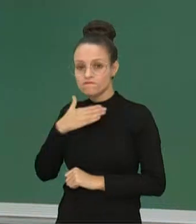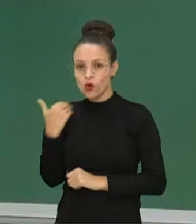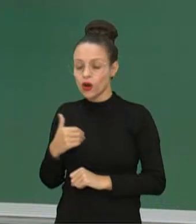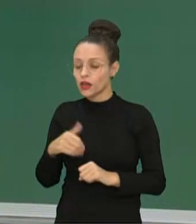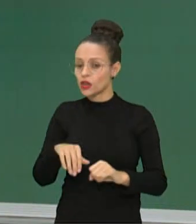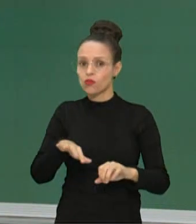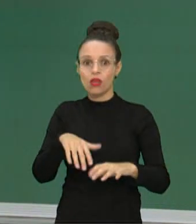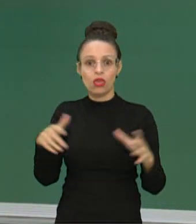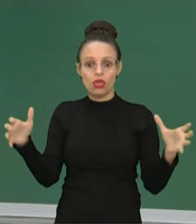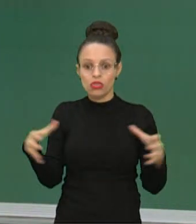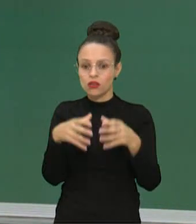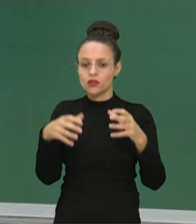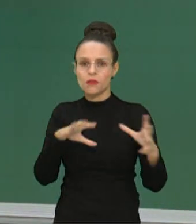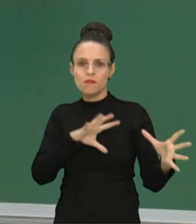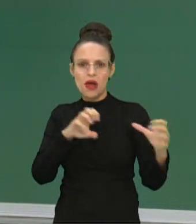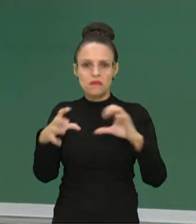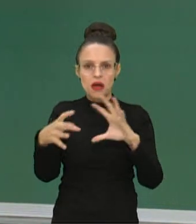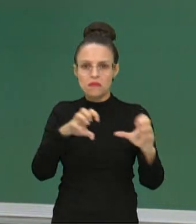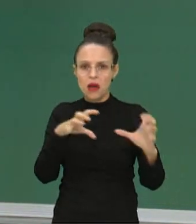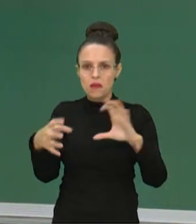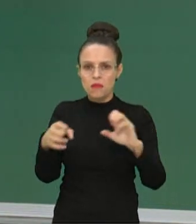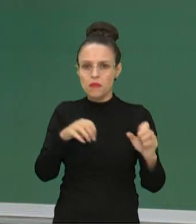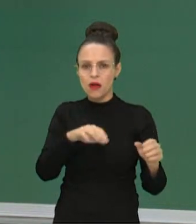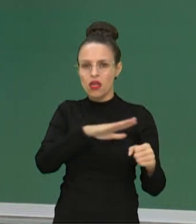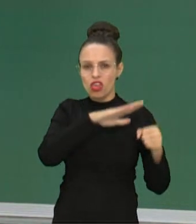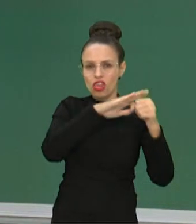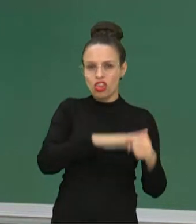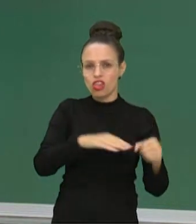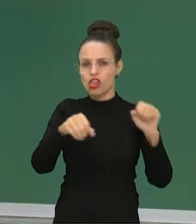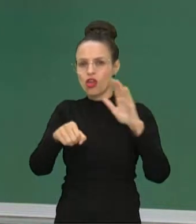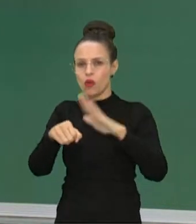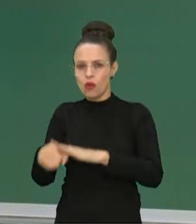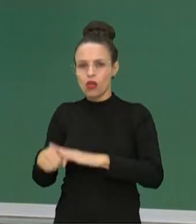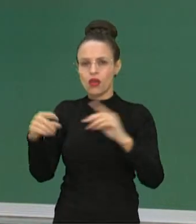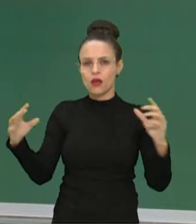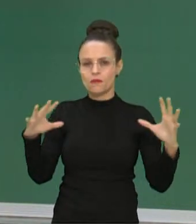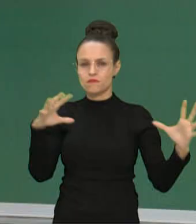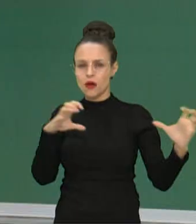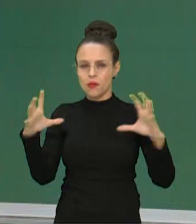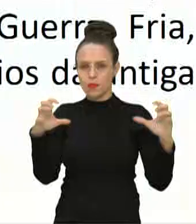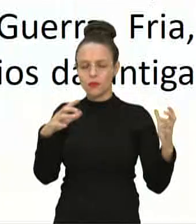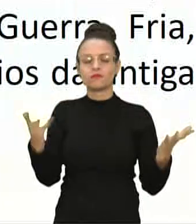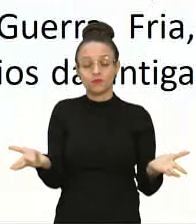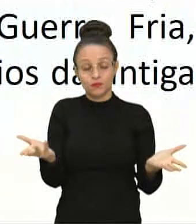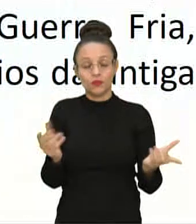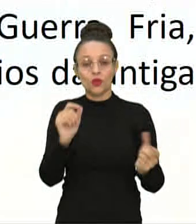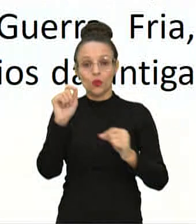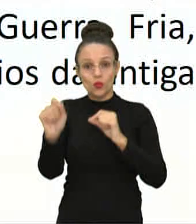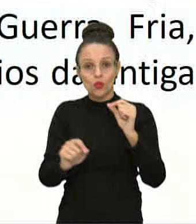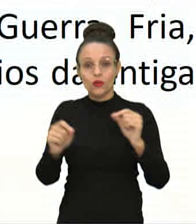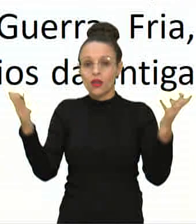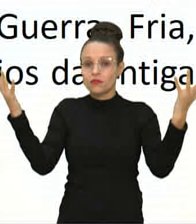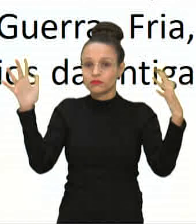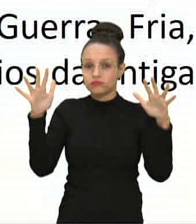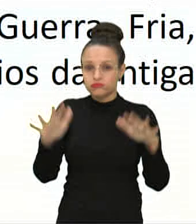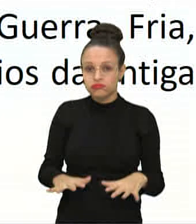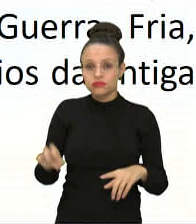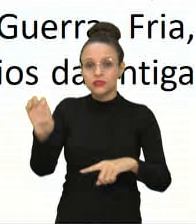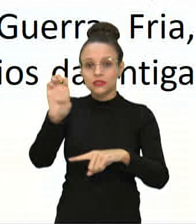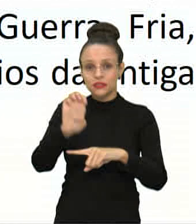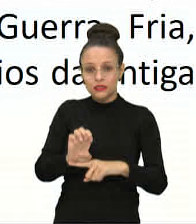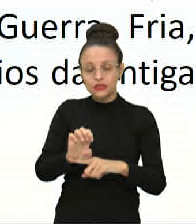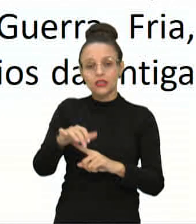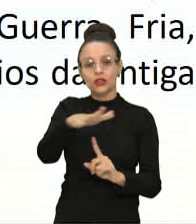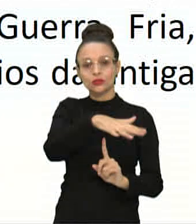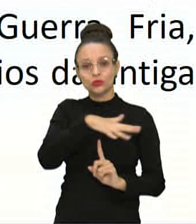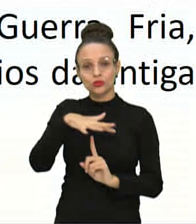vem se matando porque um acha que tem mais direito do que o outro. Representa então o que? O desmonte dos estados